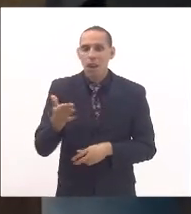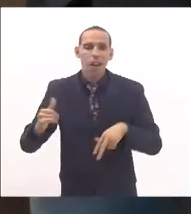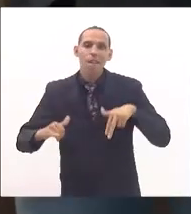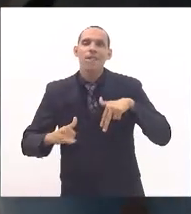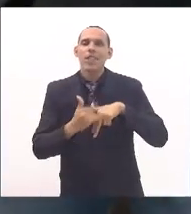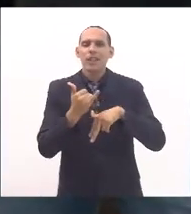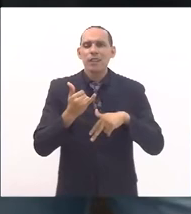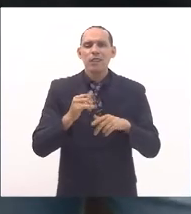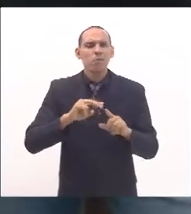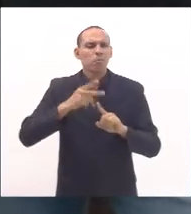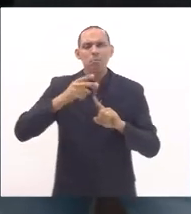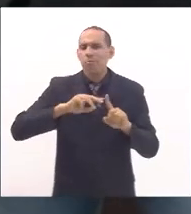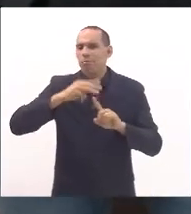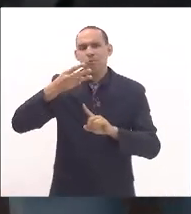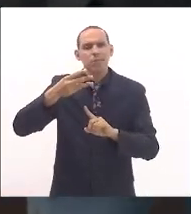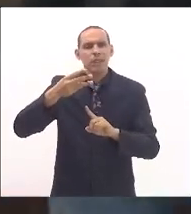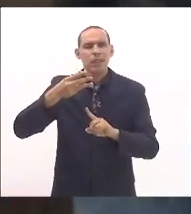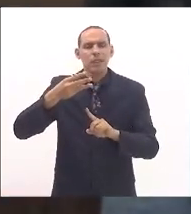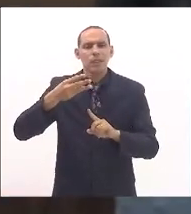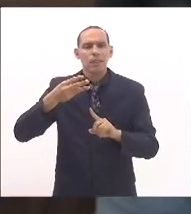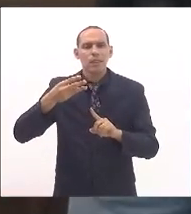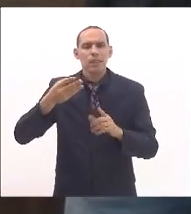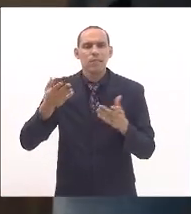duplo ou triplamente